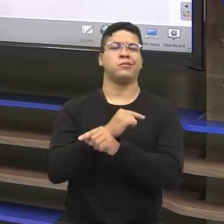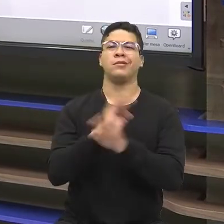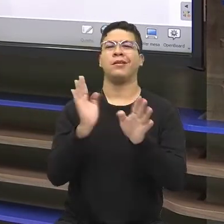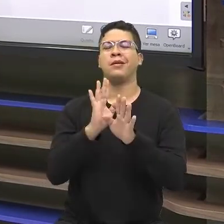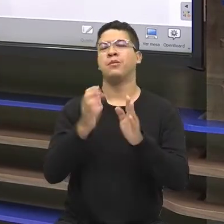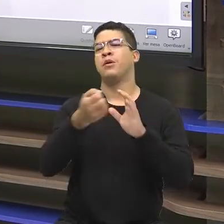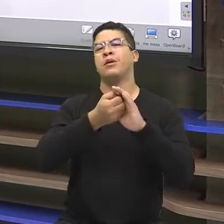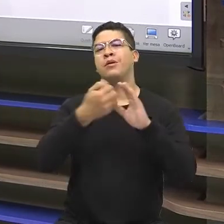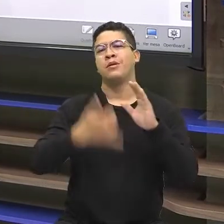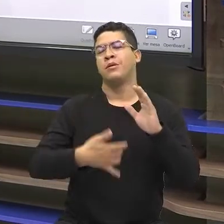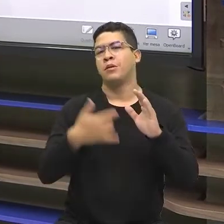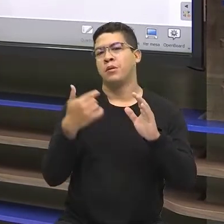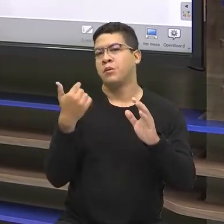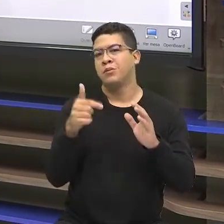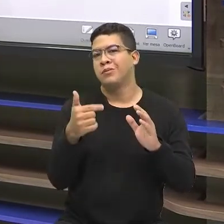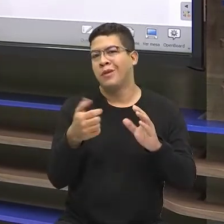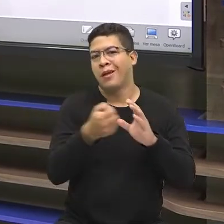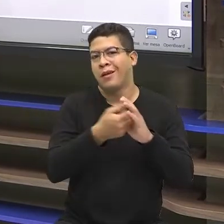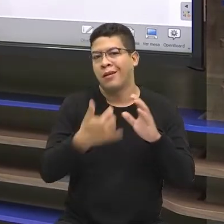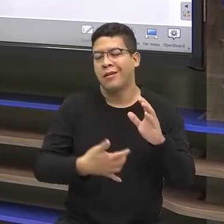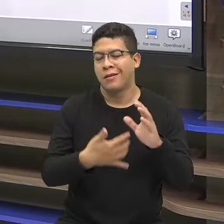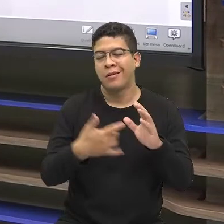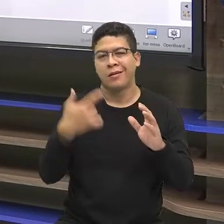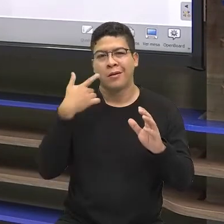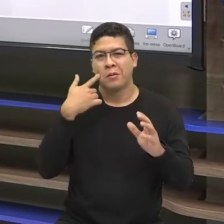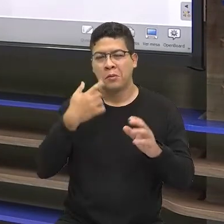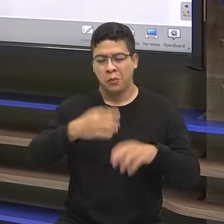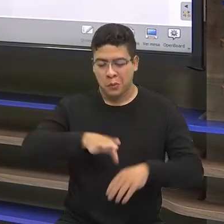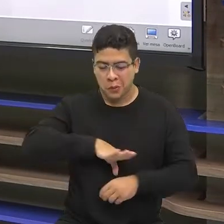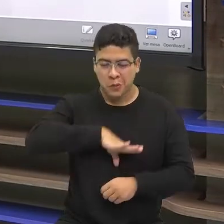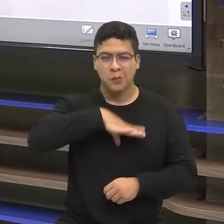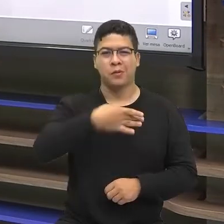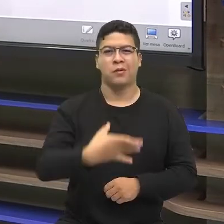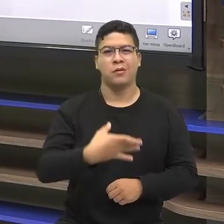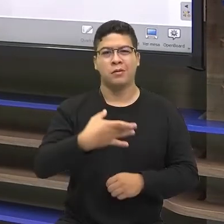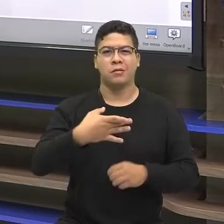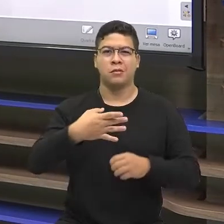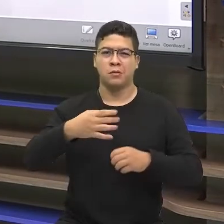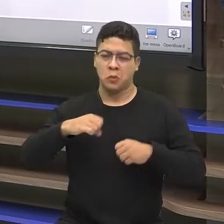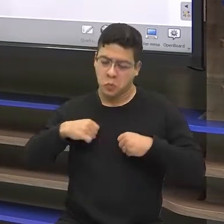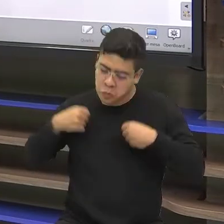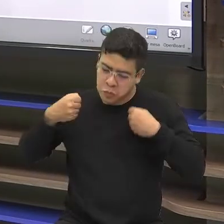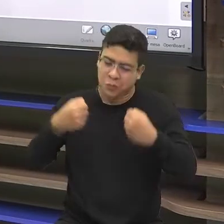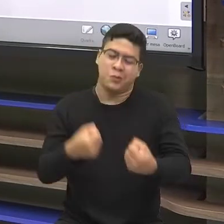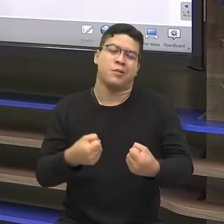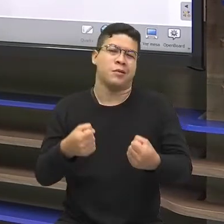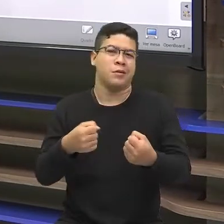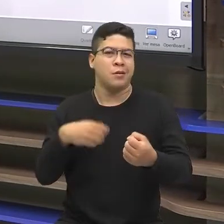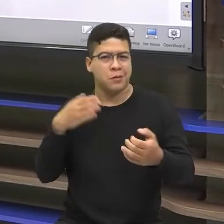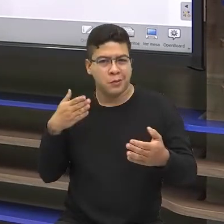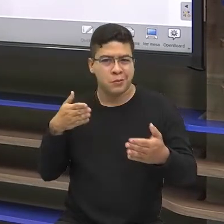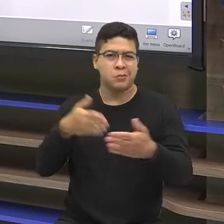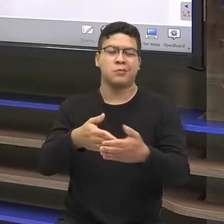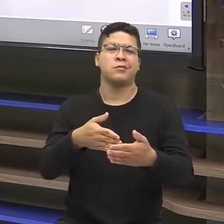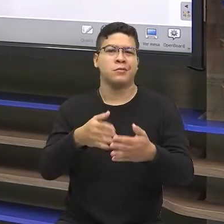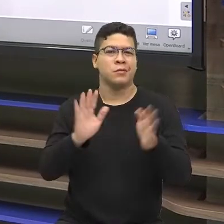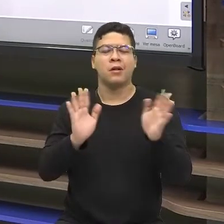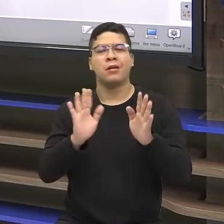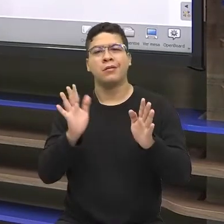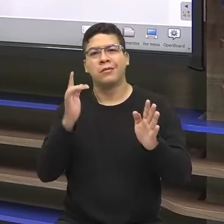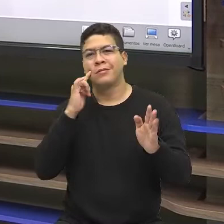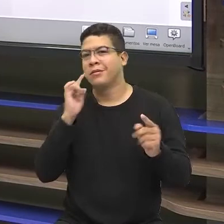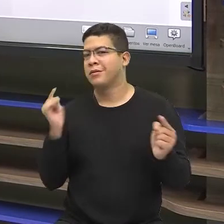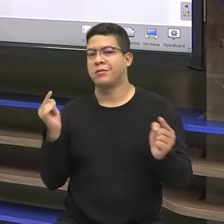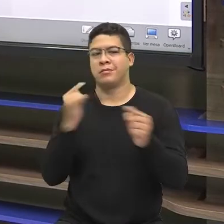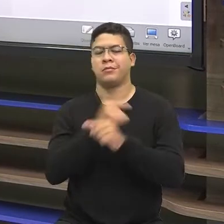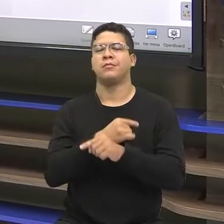aquelas características do herói, né? Do herói corajoso, do herói que enfrenta as situações. Então ele é um